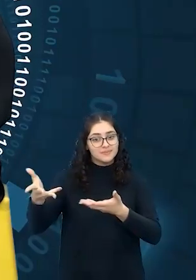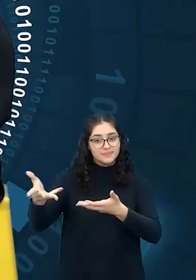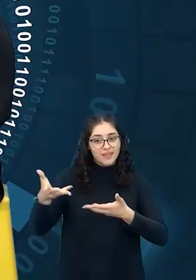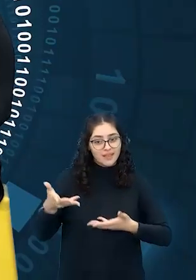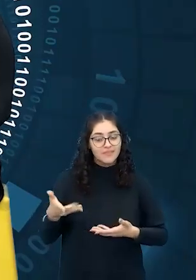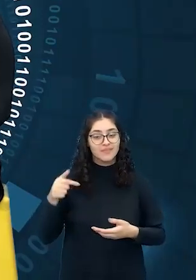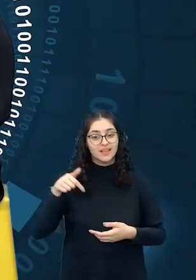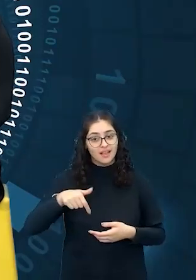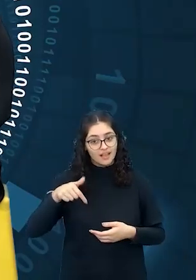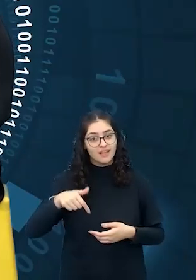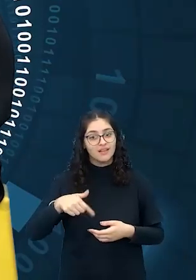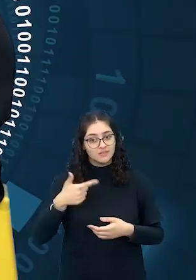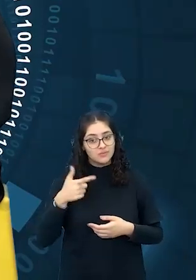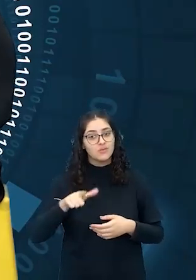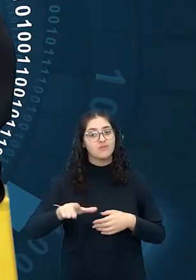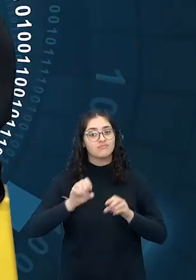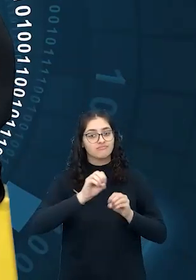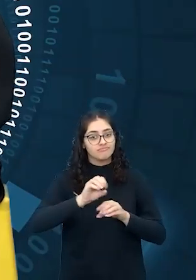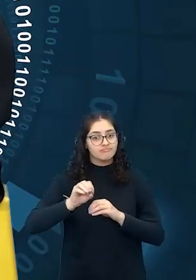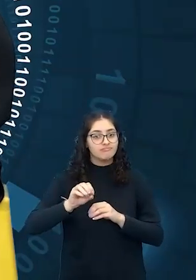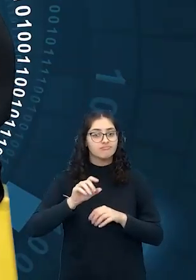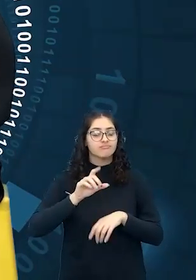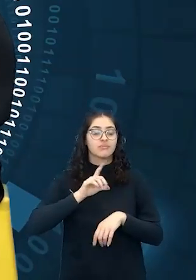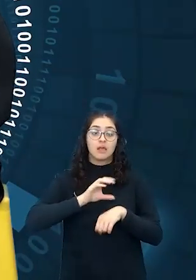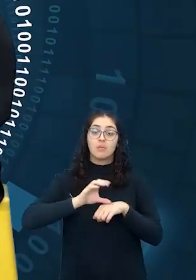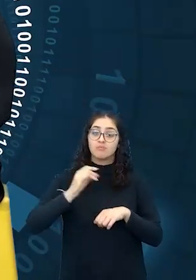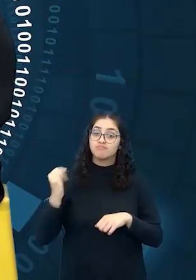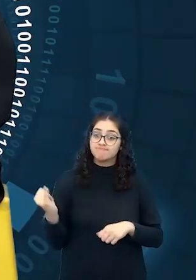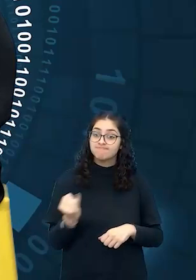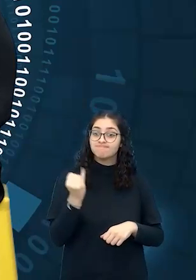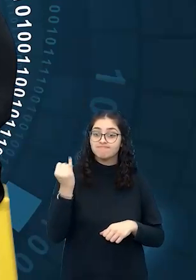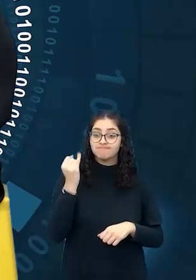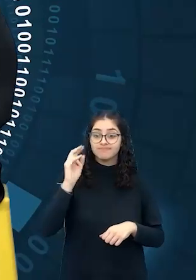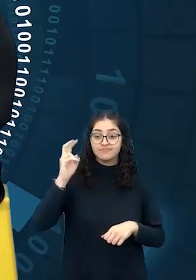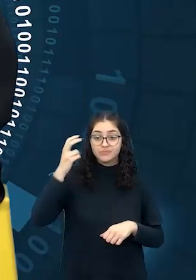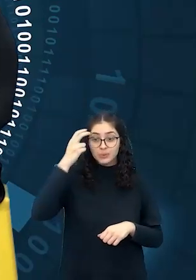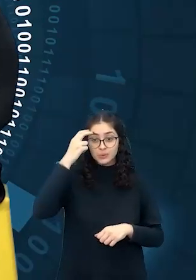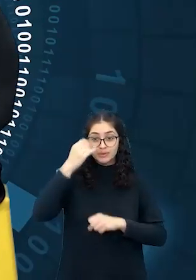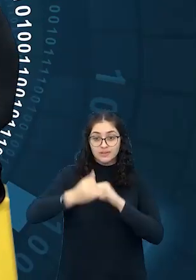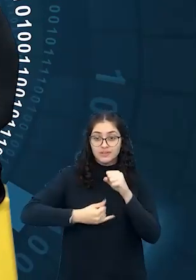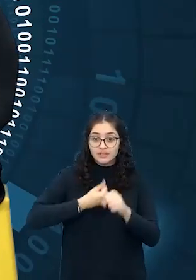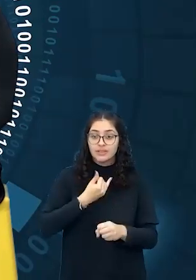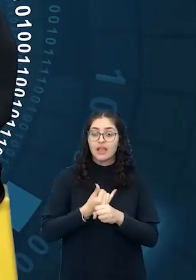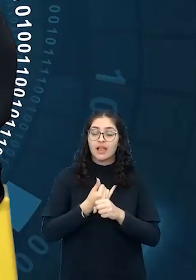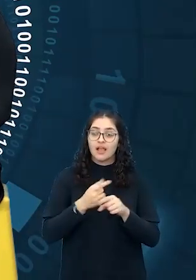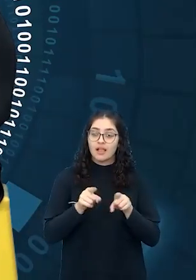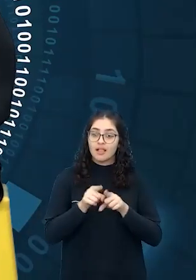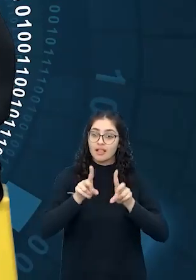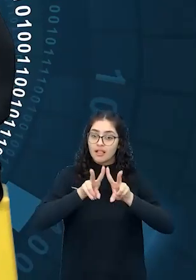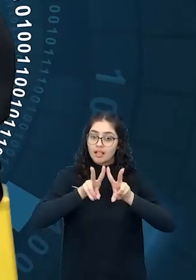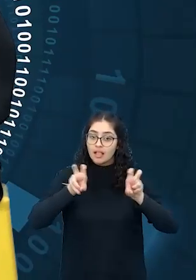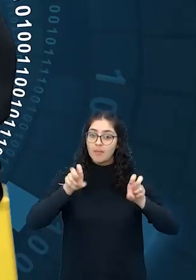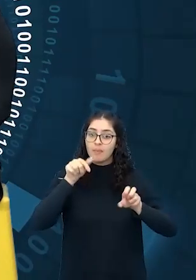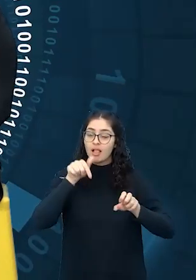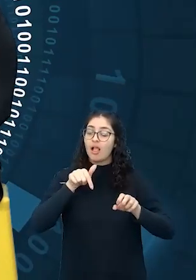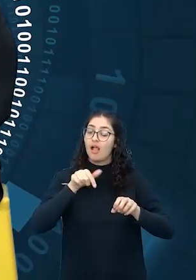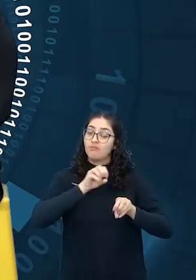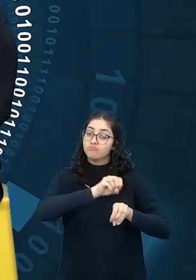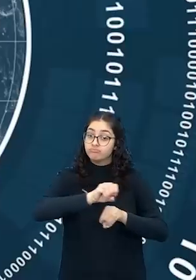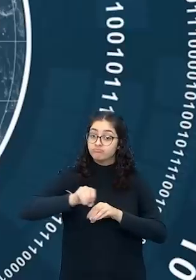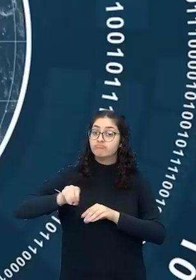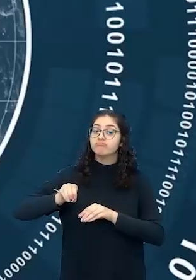bem-vindos a mais essa formação. Hoje falando de um tema super importante, né? Cultura digital, trabalhando os grandes temas da educação,